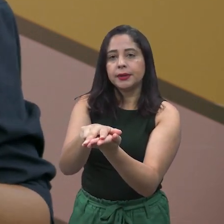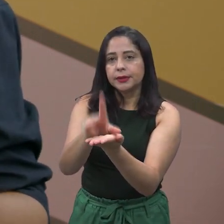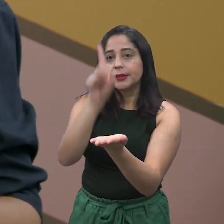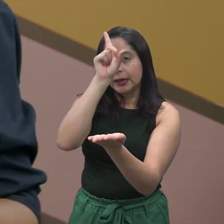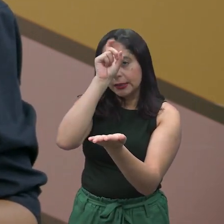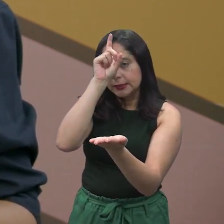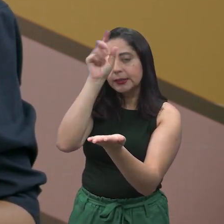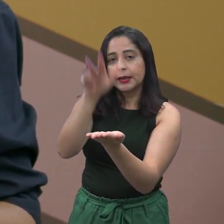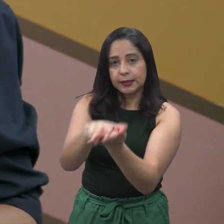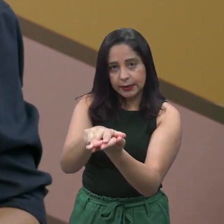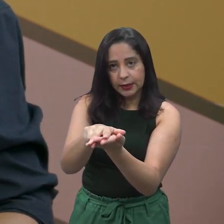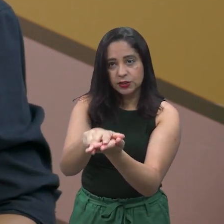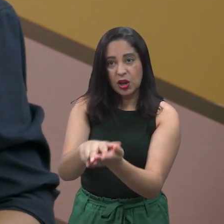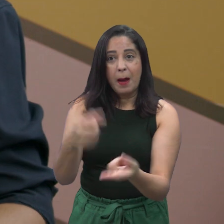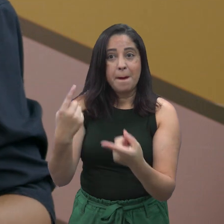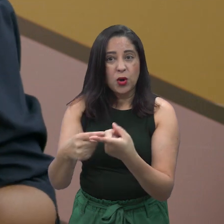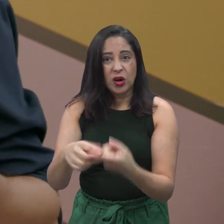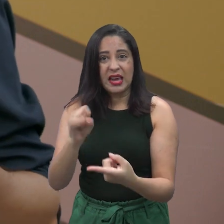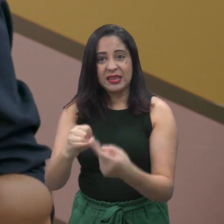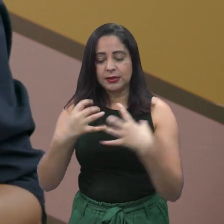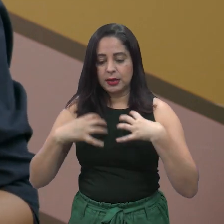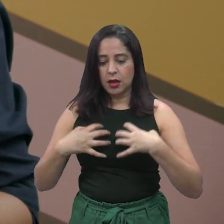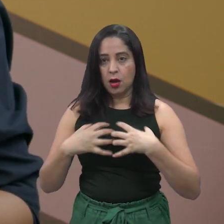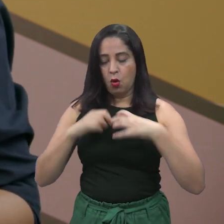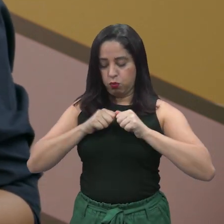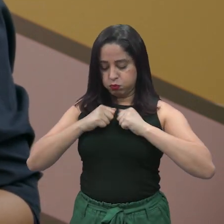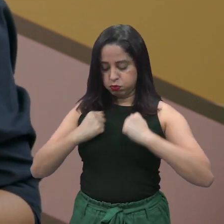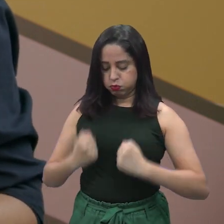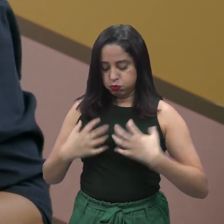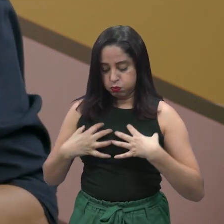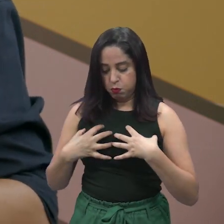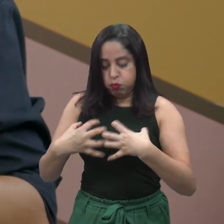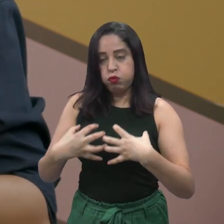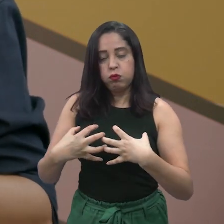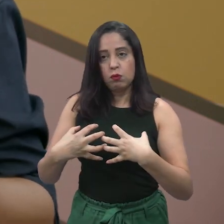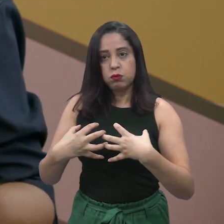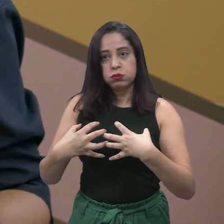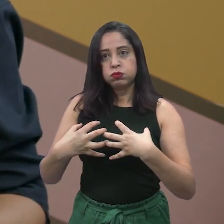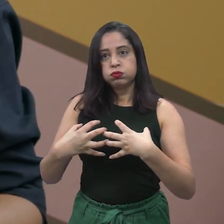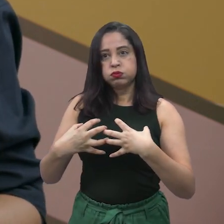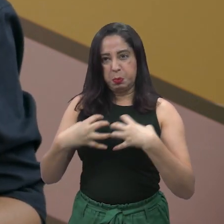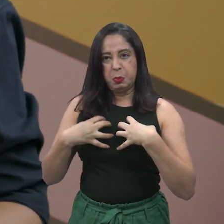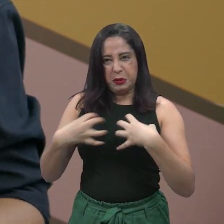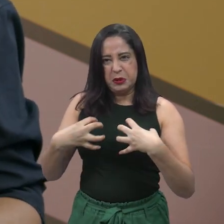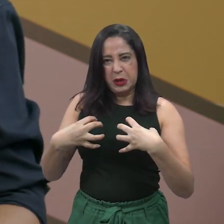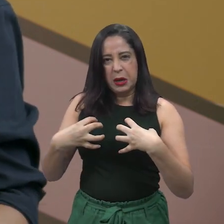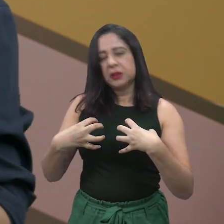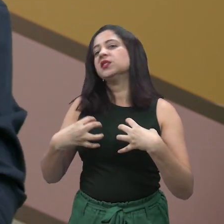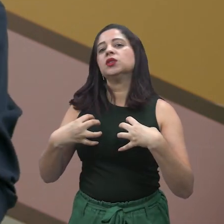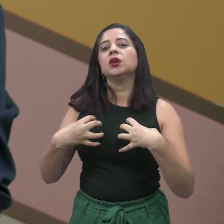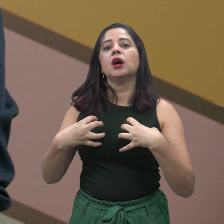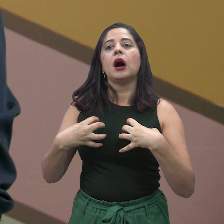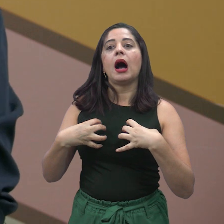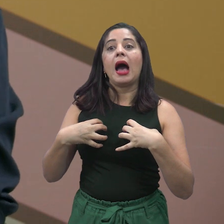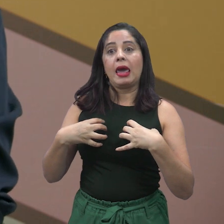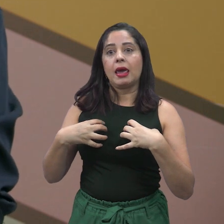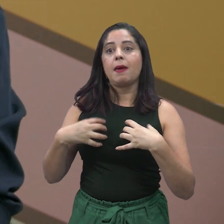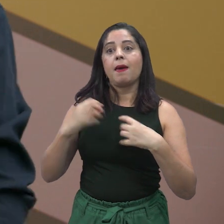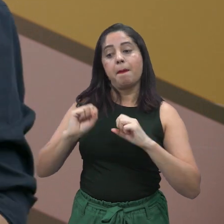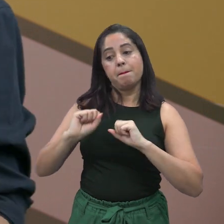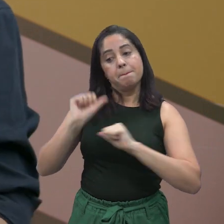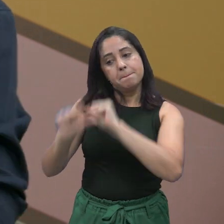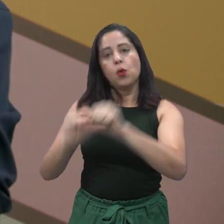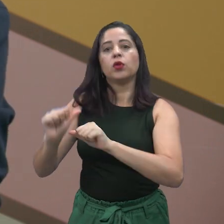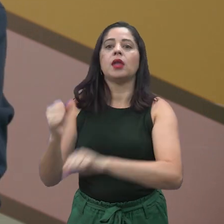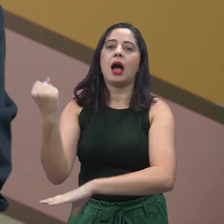processo inflamatório generalizado pode levar a uma sobrecarga pulmonar, a pessoa não conseguir respirar e aí vai levar às formas mais graves e